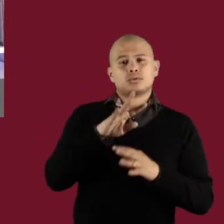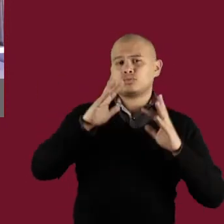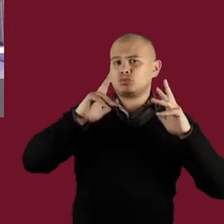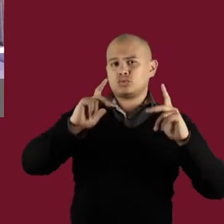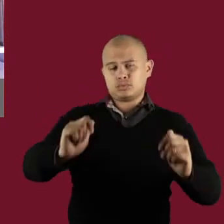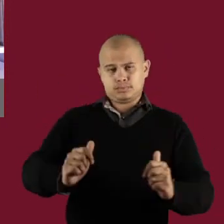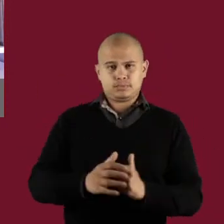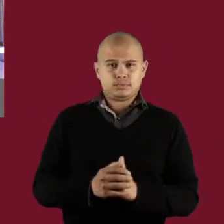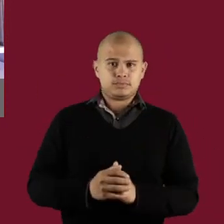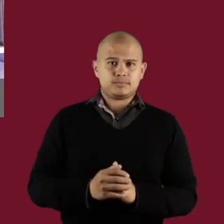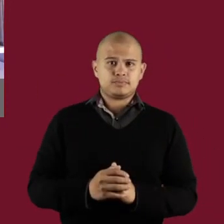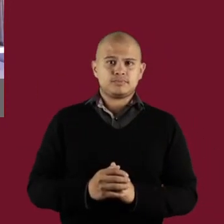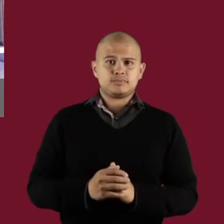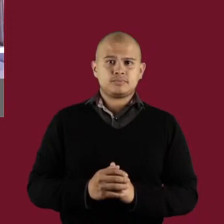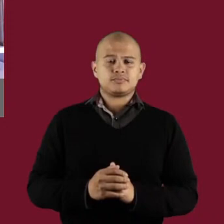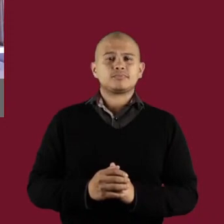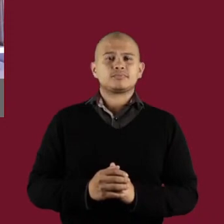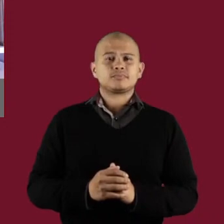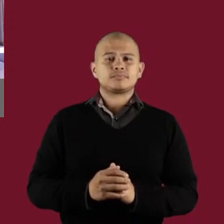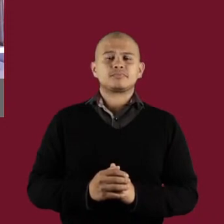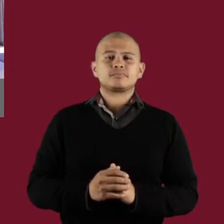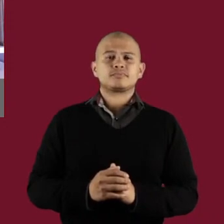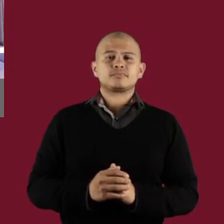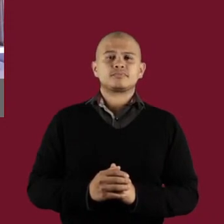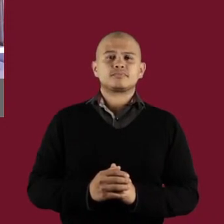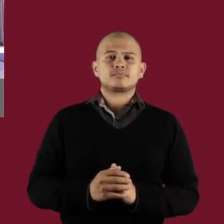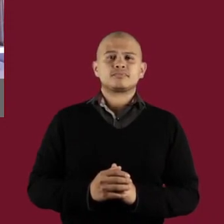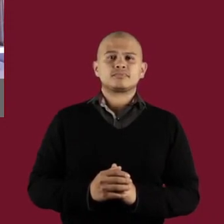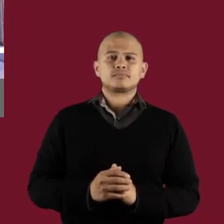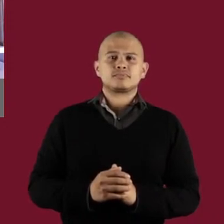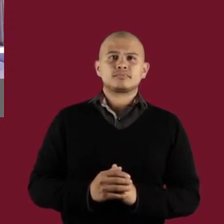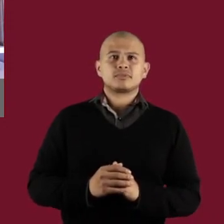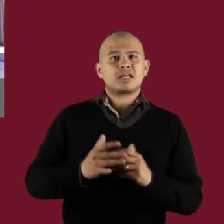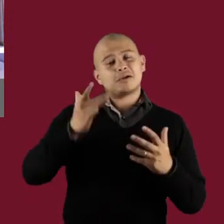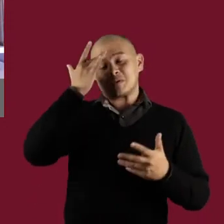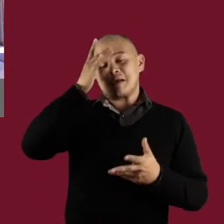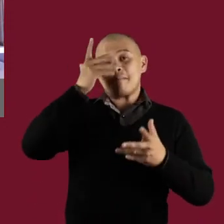falar. Mônica, eu não sei se queria acrescentar mais.